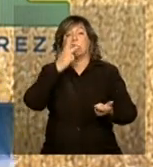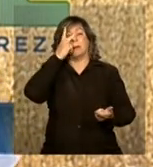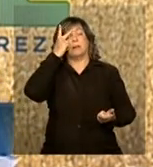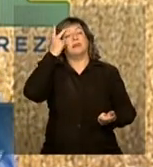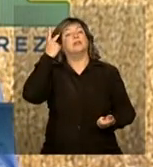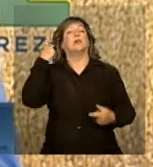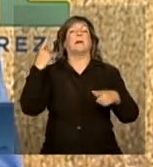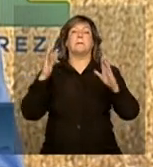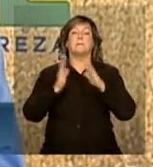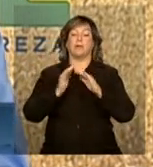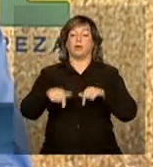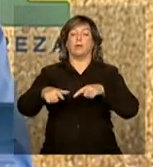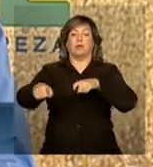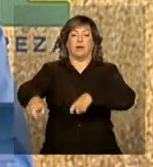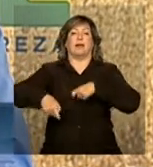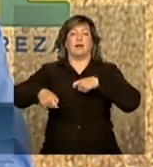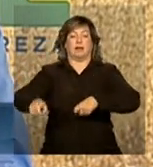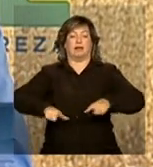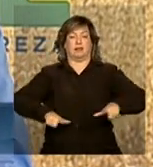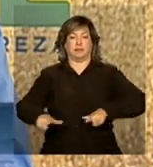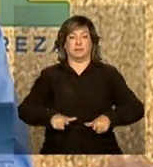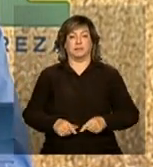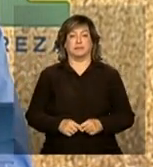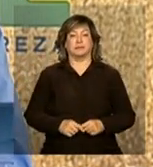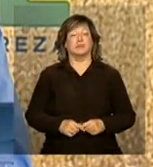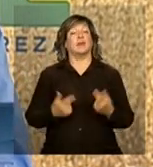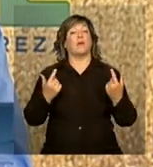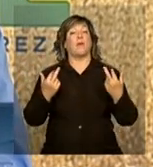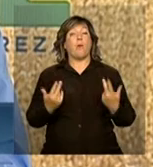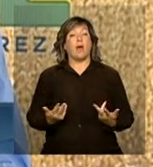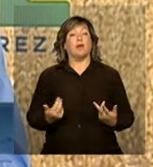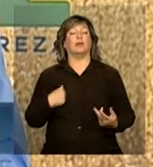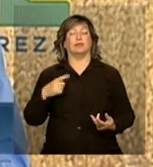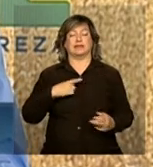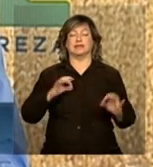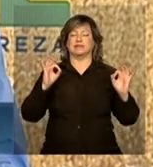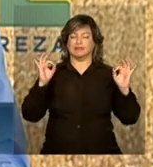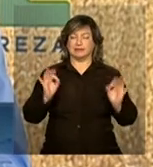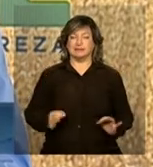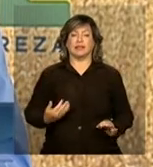do campo. Assim como tenho certeza